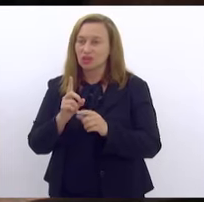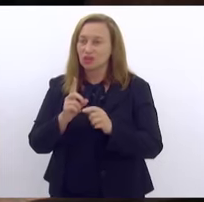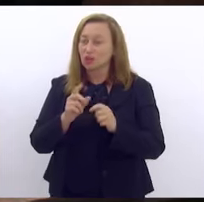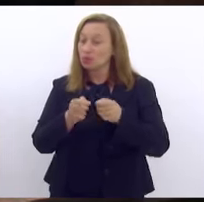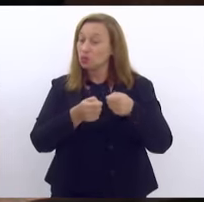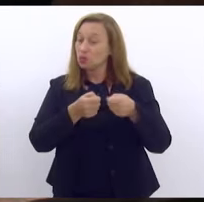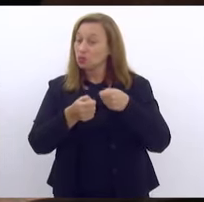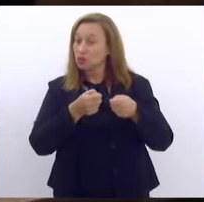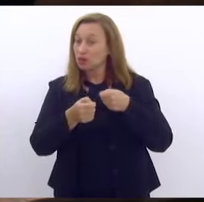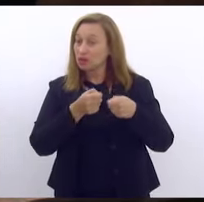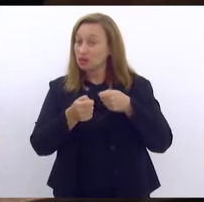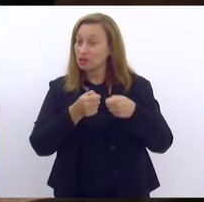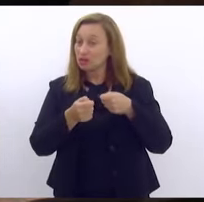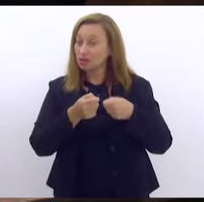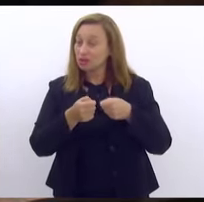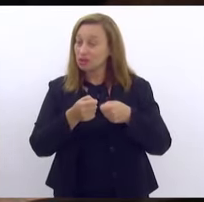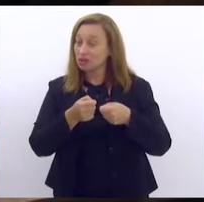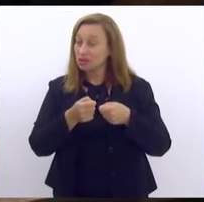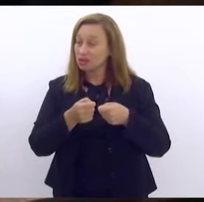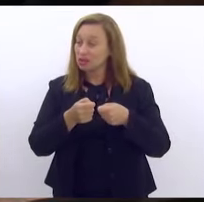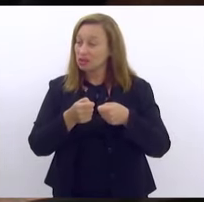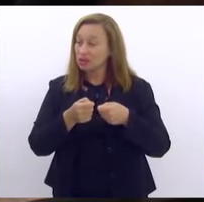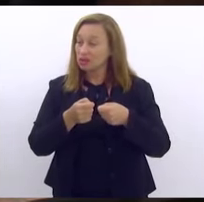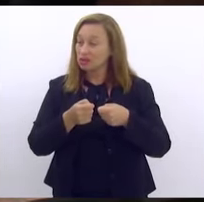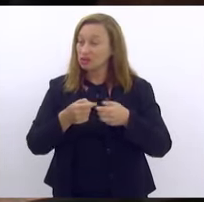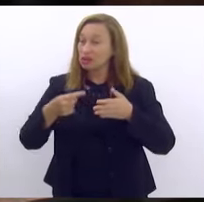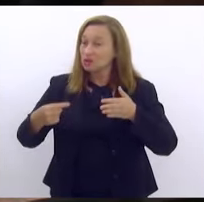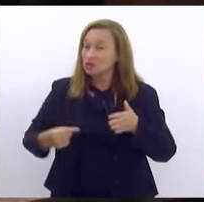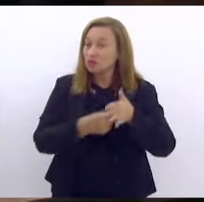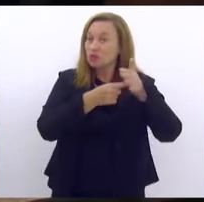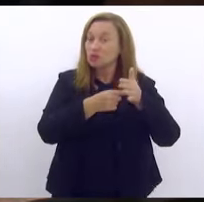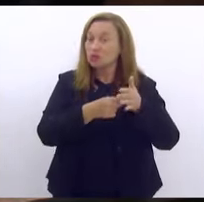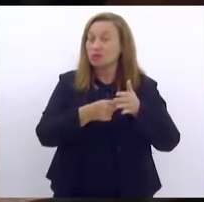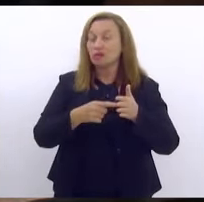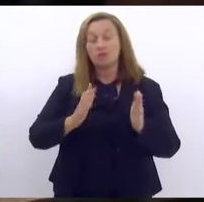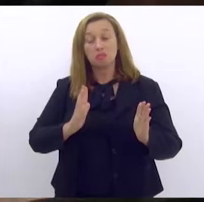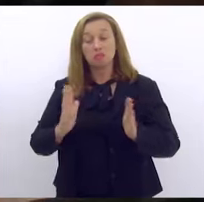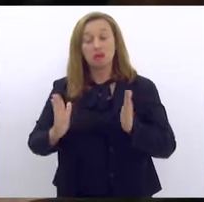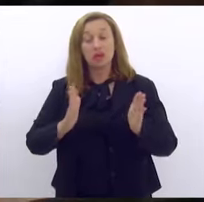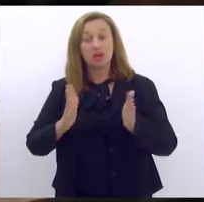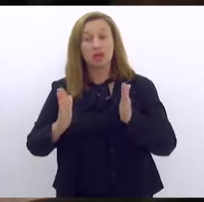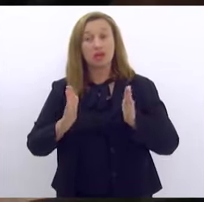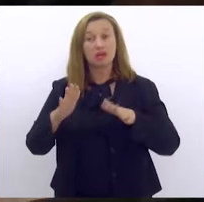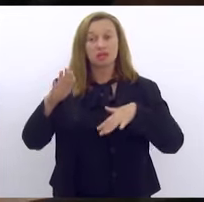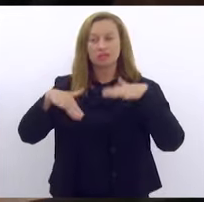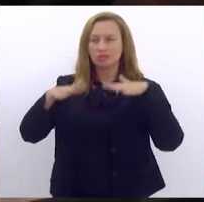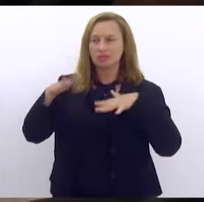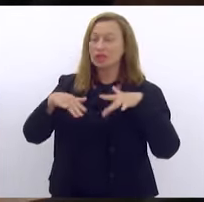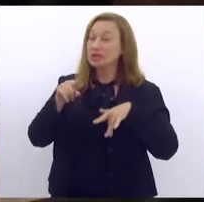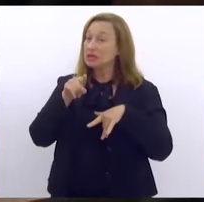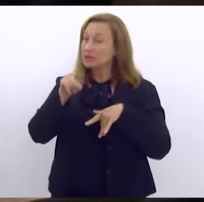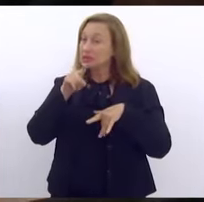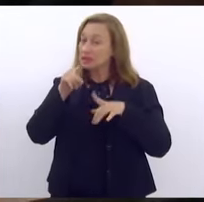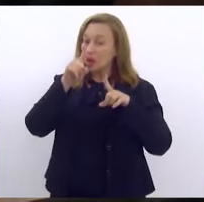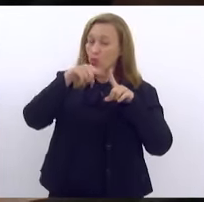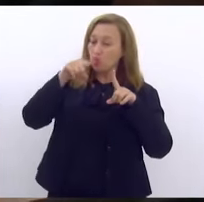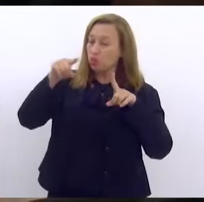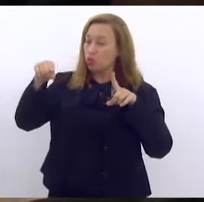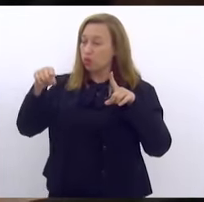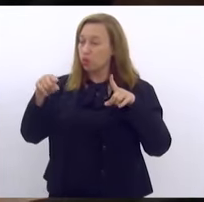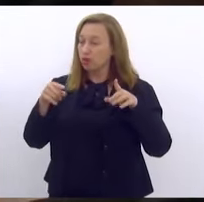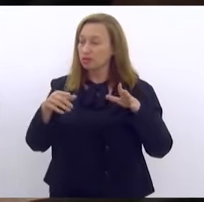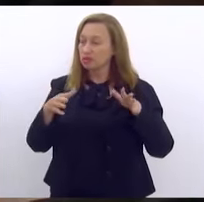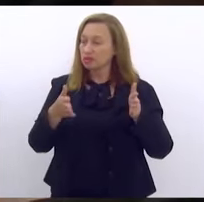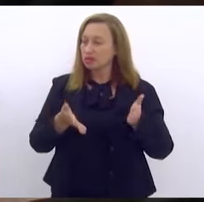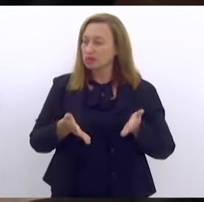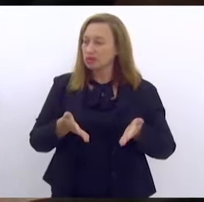e denúncias, que em um determinado período, isso aqui é o balanço da controladoria, por isso que ele diz